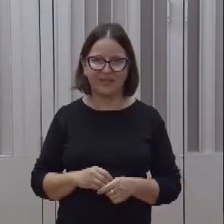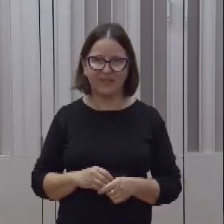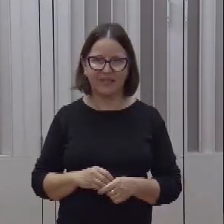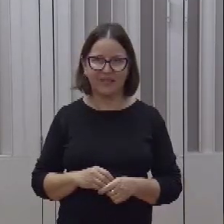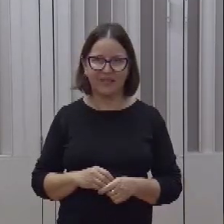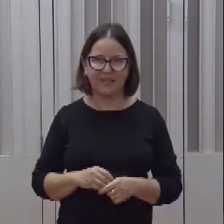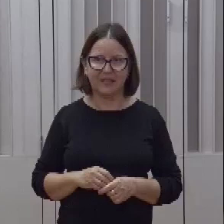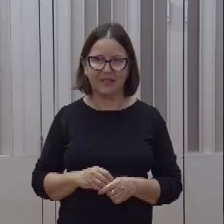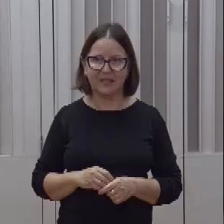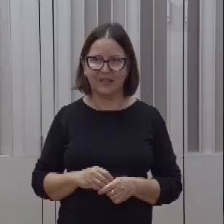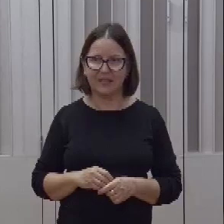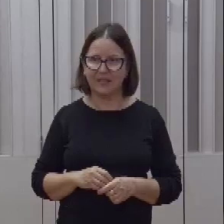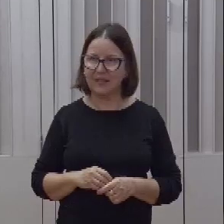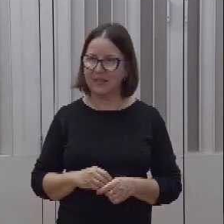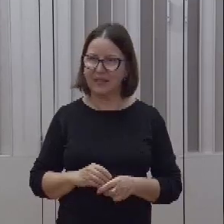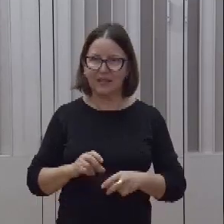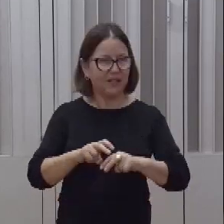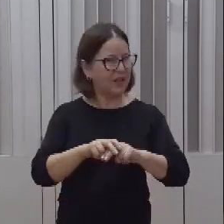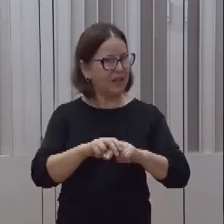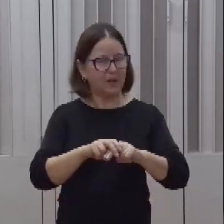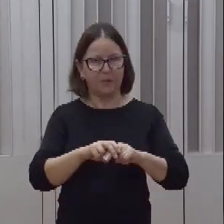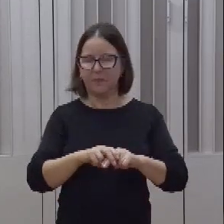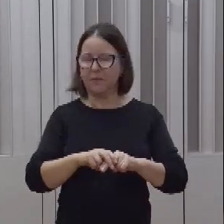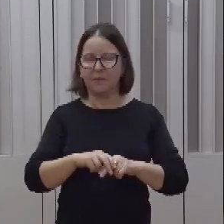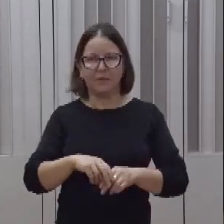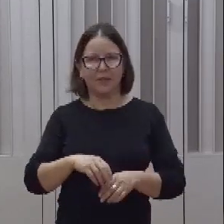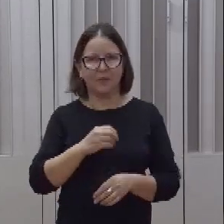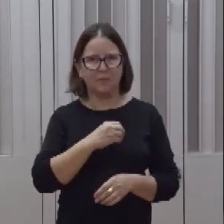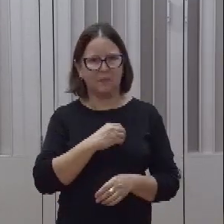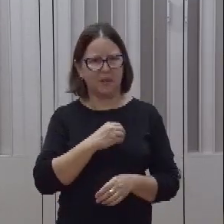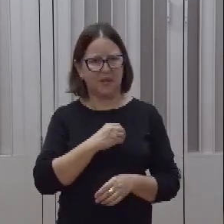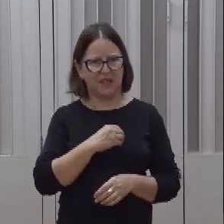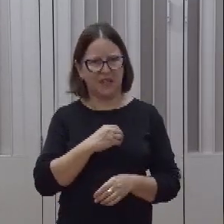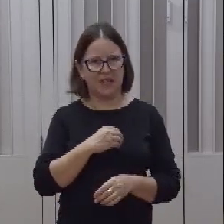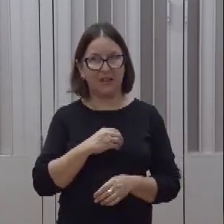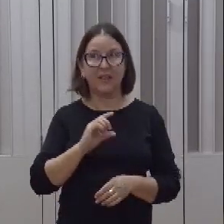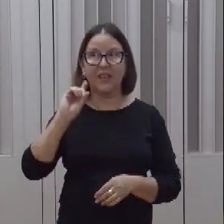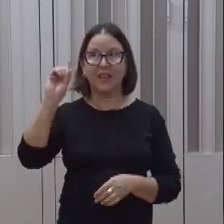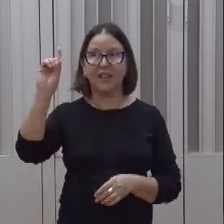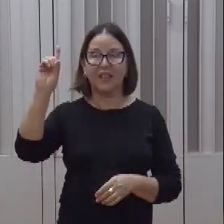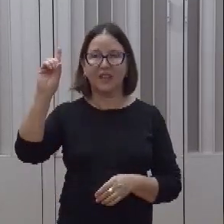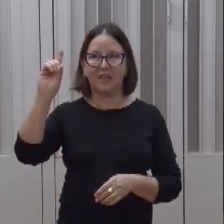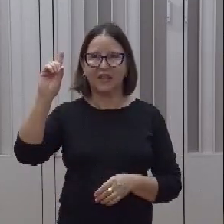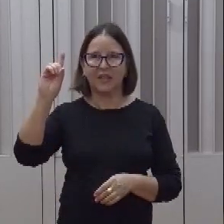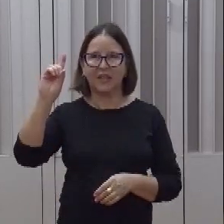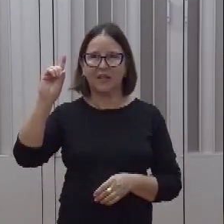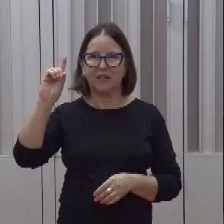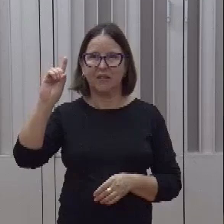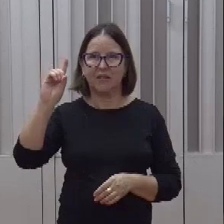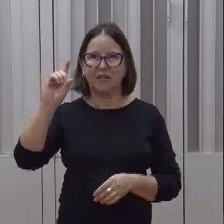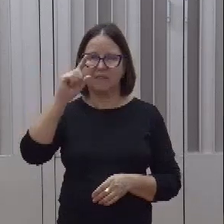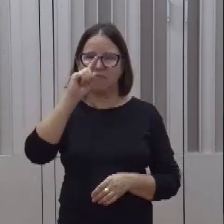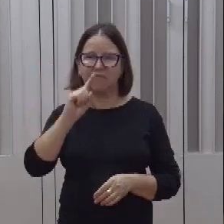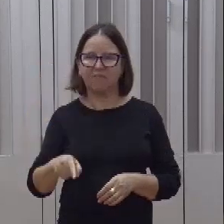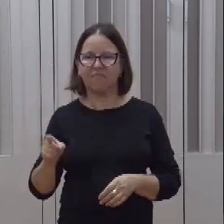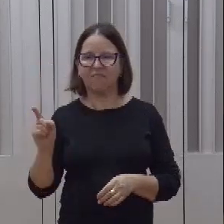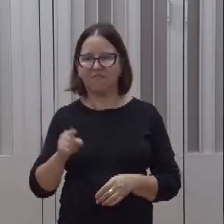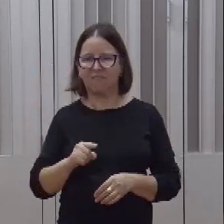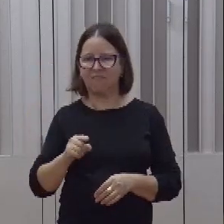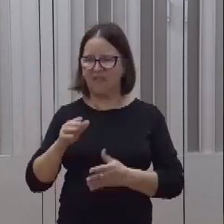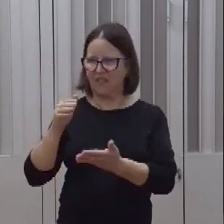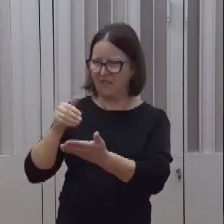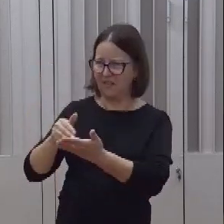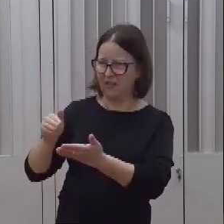Não é por causa de algum pecado grave que ele vai cortar a pessoa. Aqui não está falando por causa